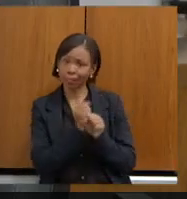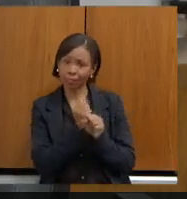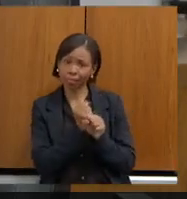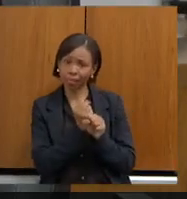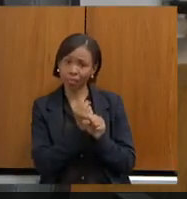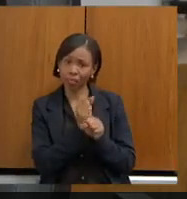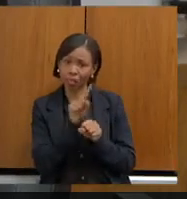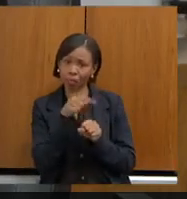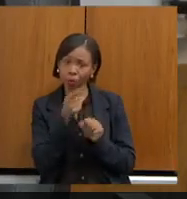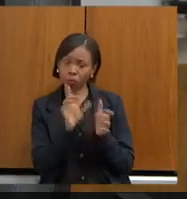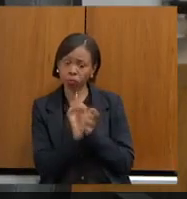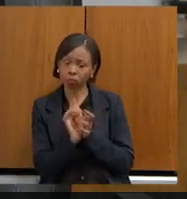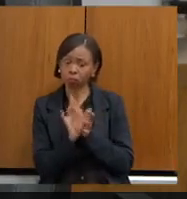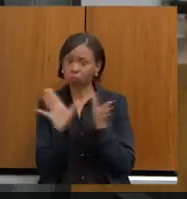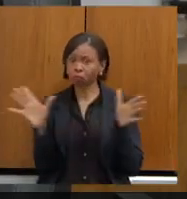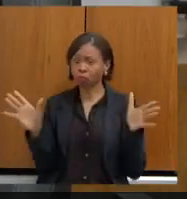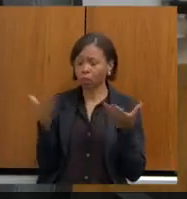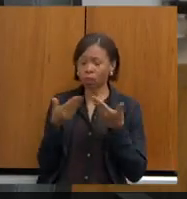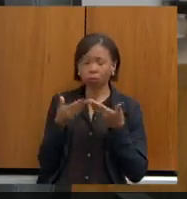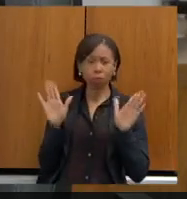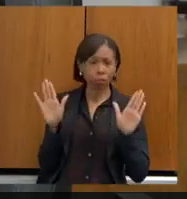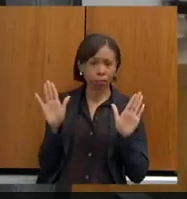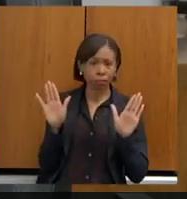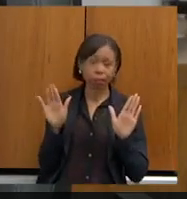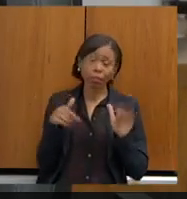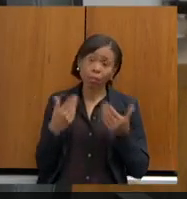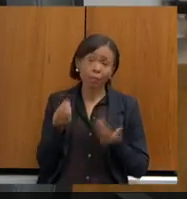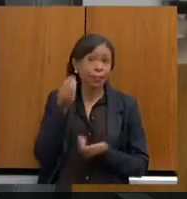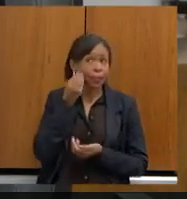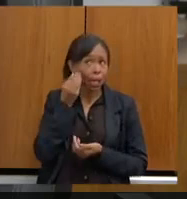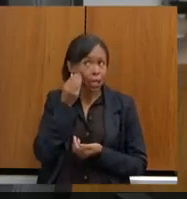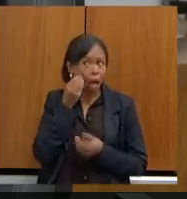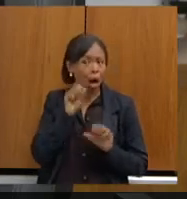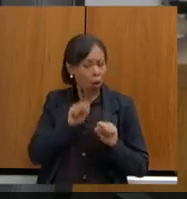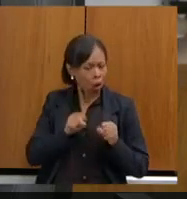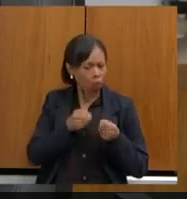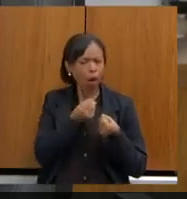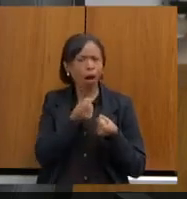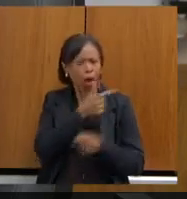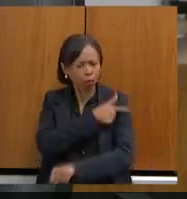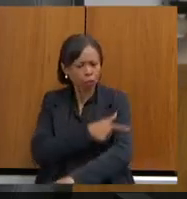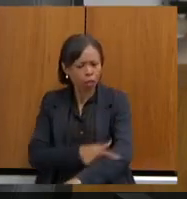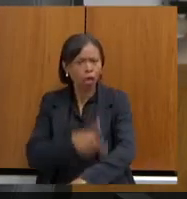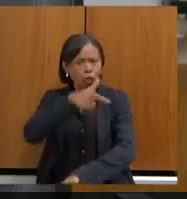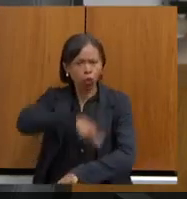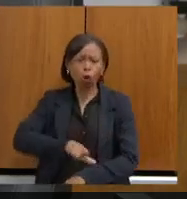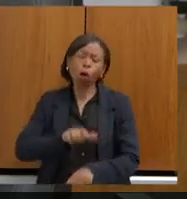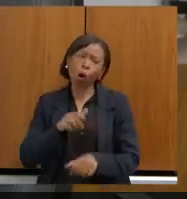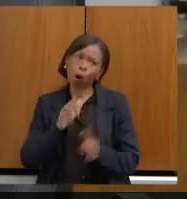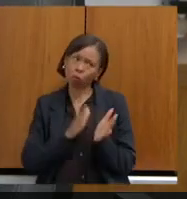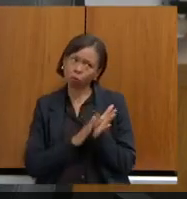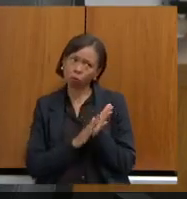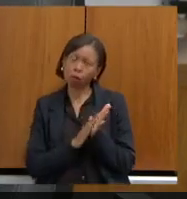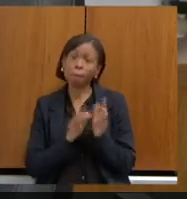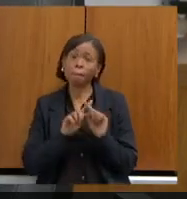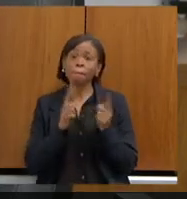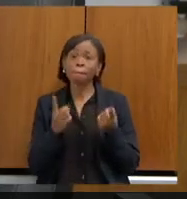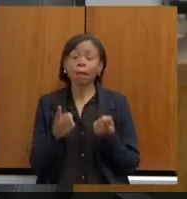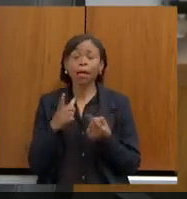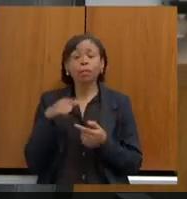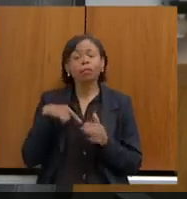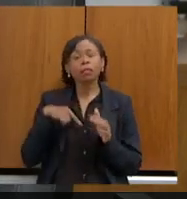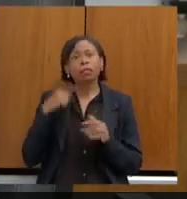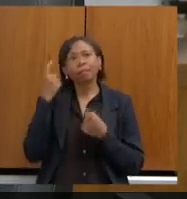em três anos estarão de volta a sociedade torta tentativa de Recuperação é louvável a preocupação e se existe algum diferencial é